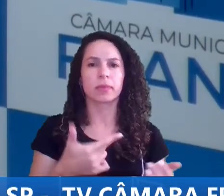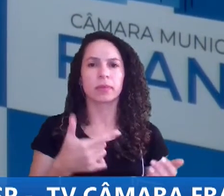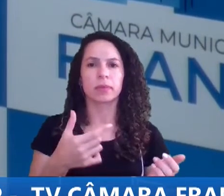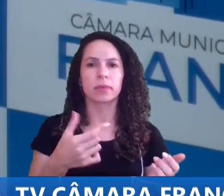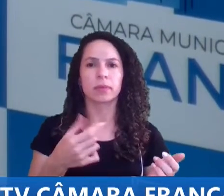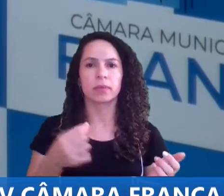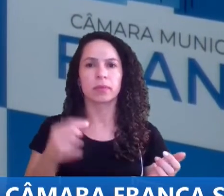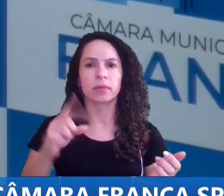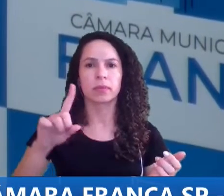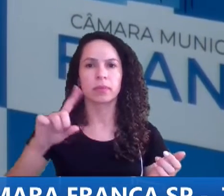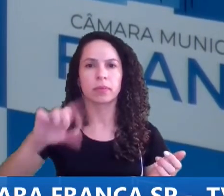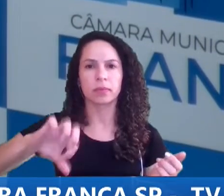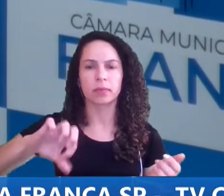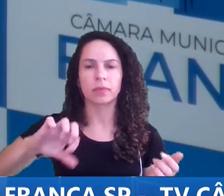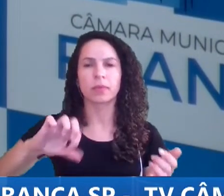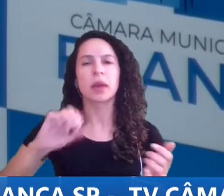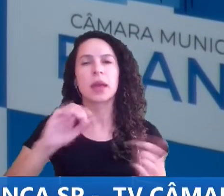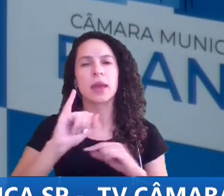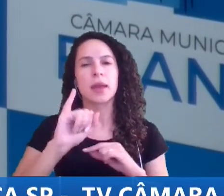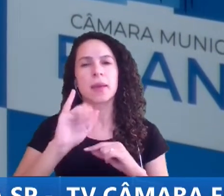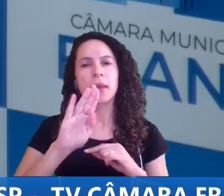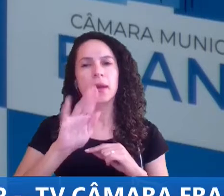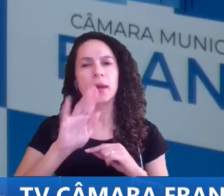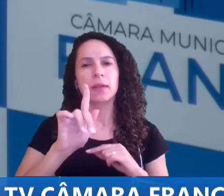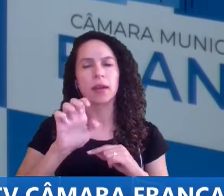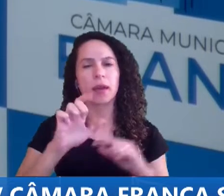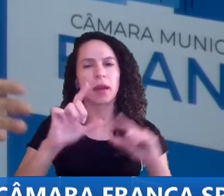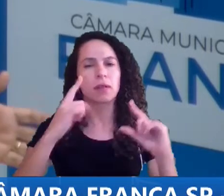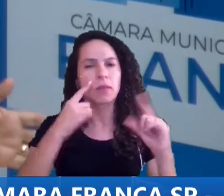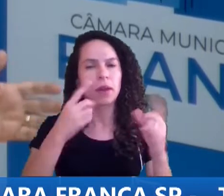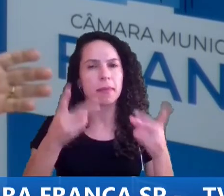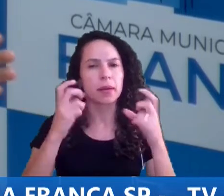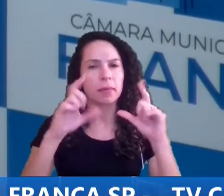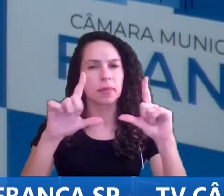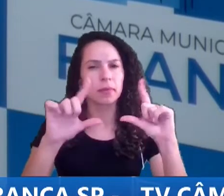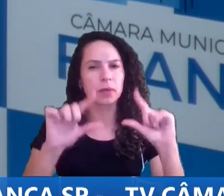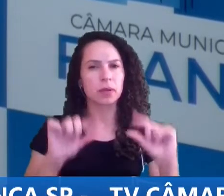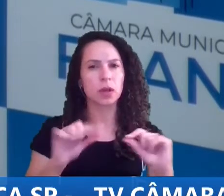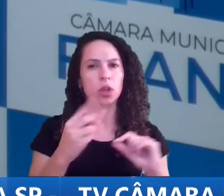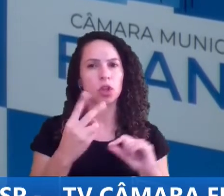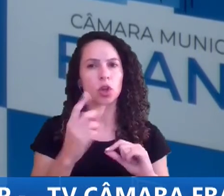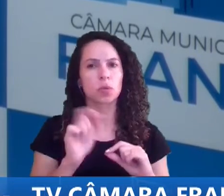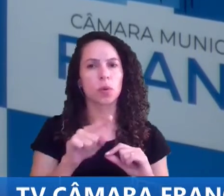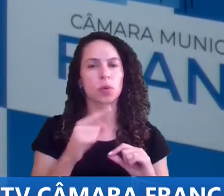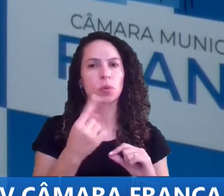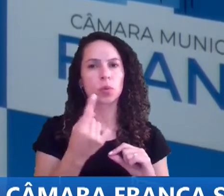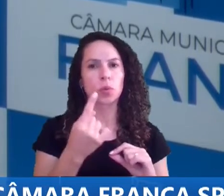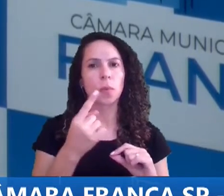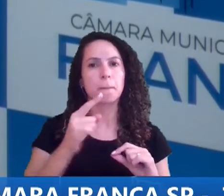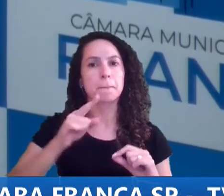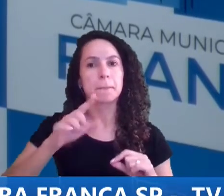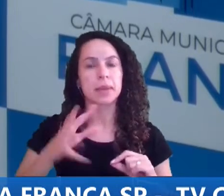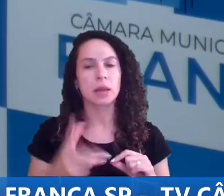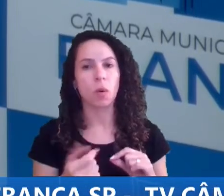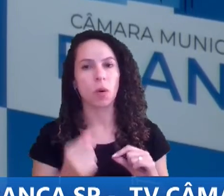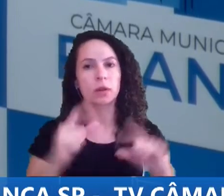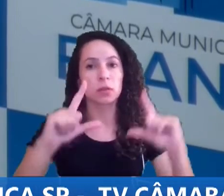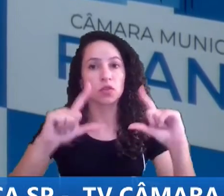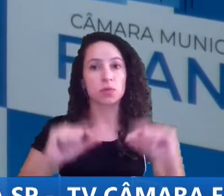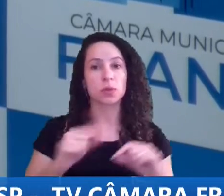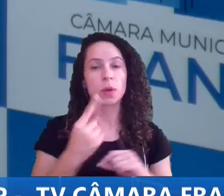através do IBGE, com uma redução ali de mais ou menos 2,1 milhões para 1,6 milhões de